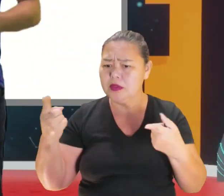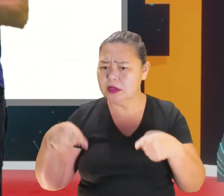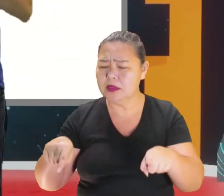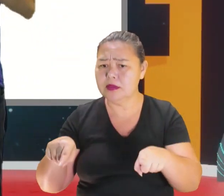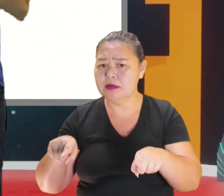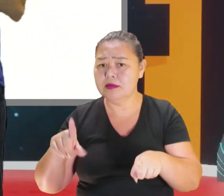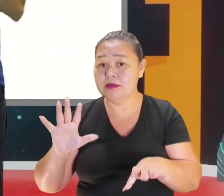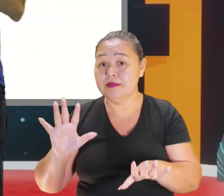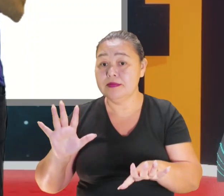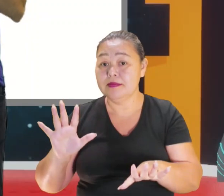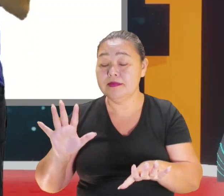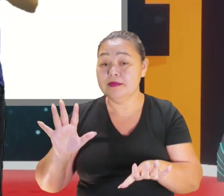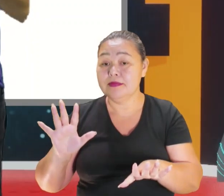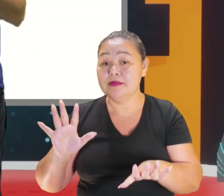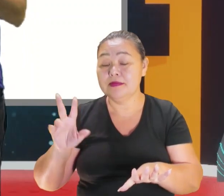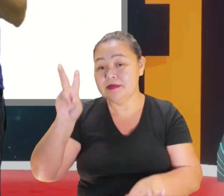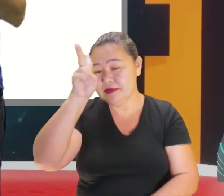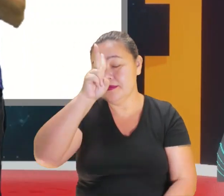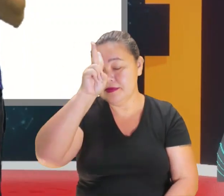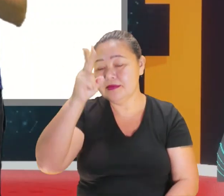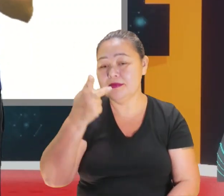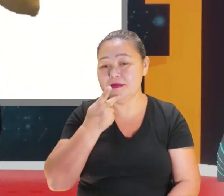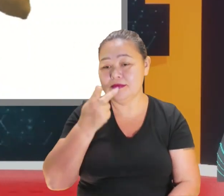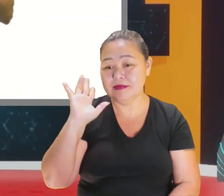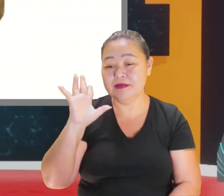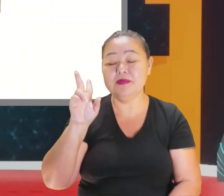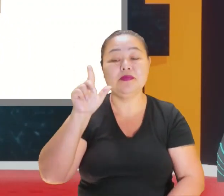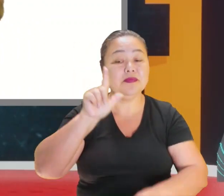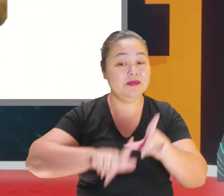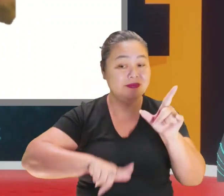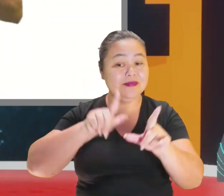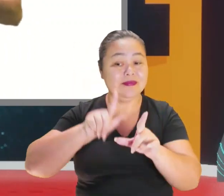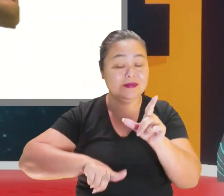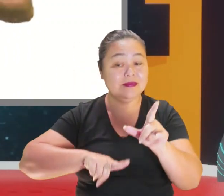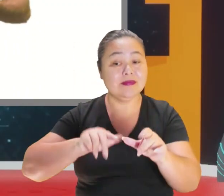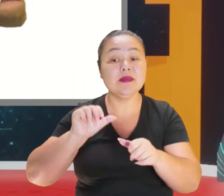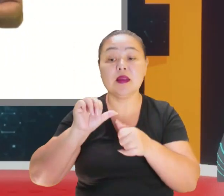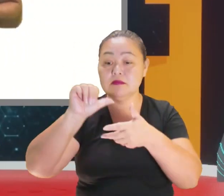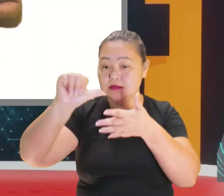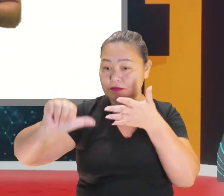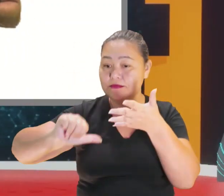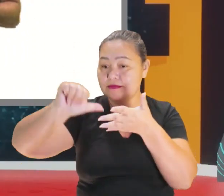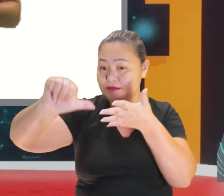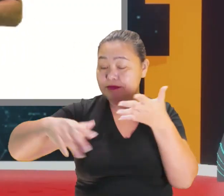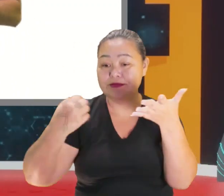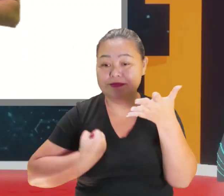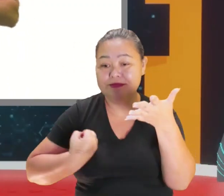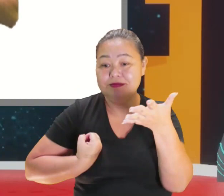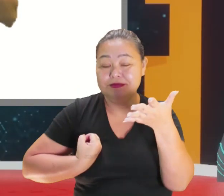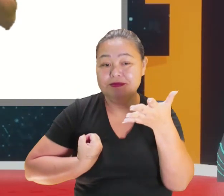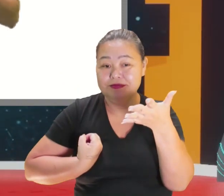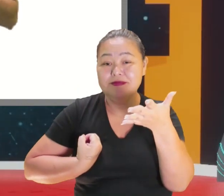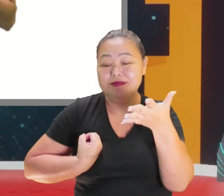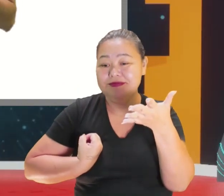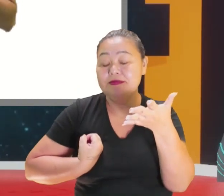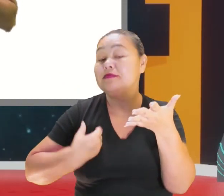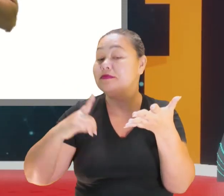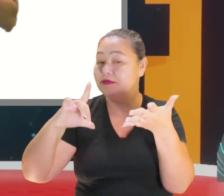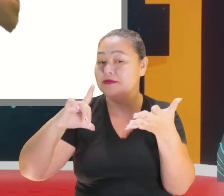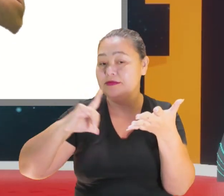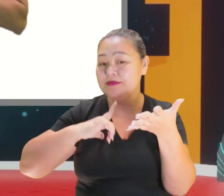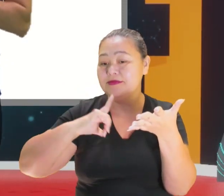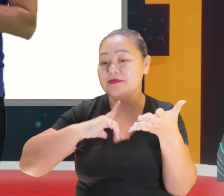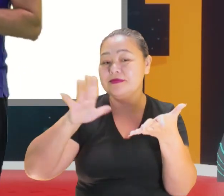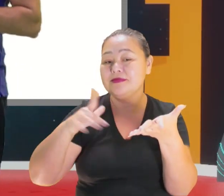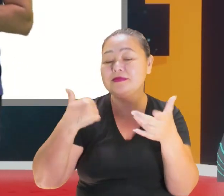isso? Lembra que nós falamos que essas letras são variáveis? Vai ter a situação,